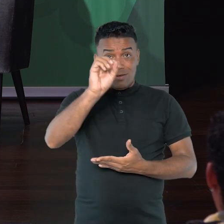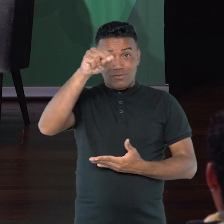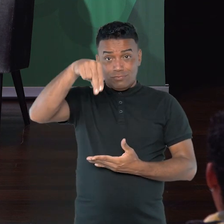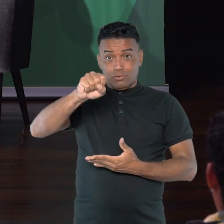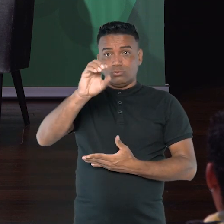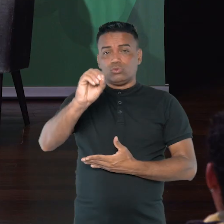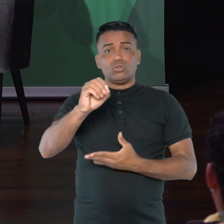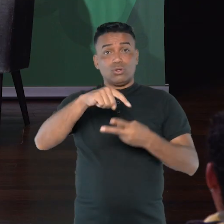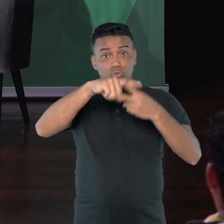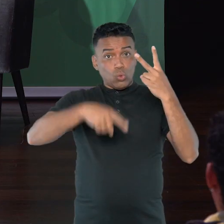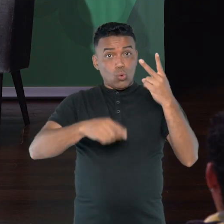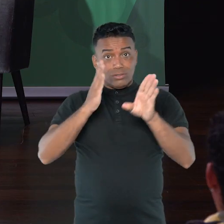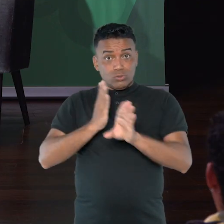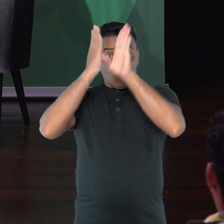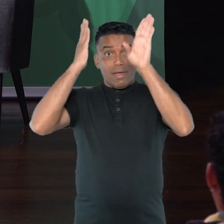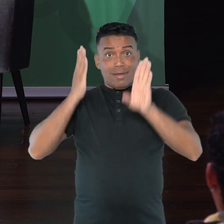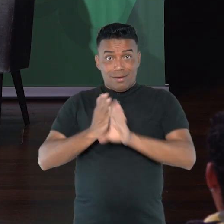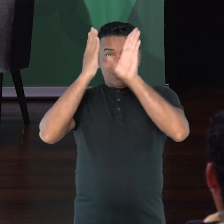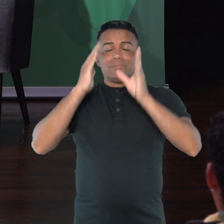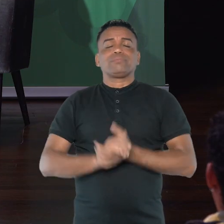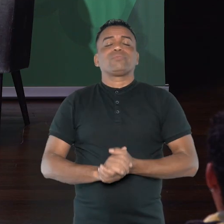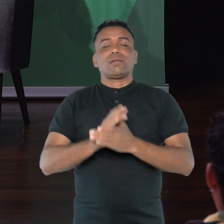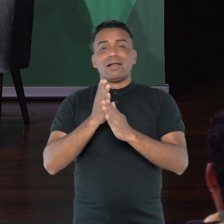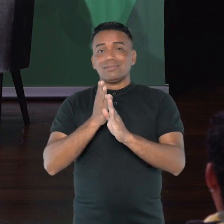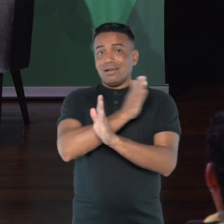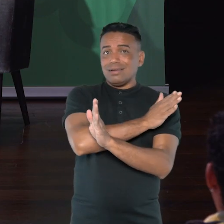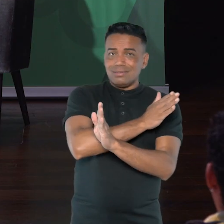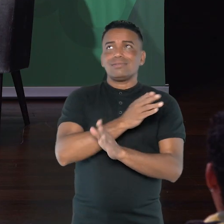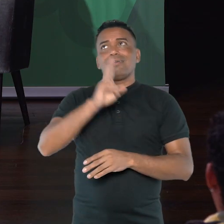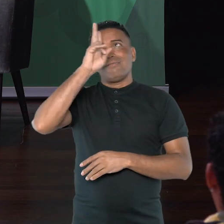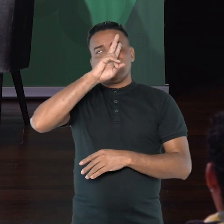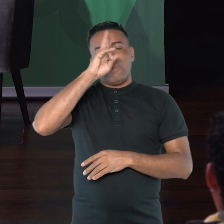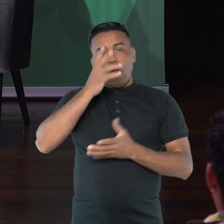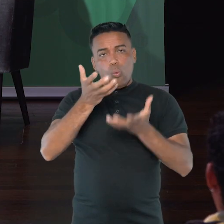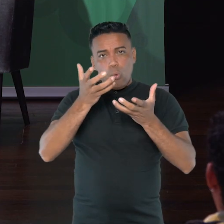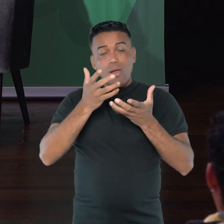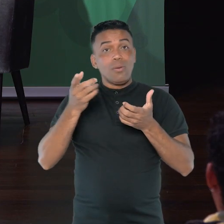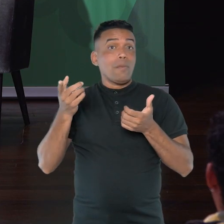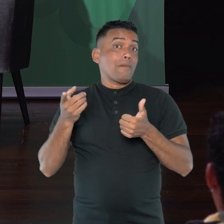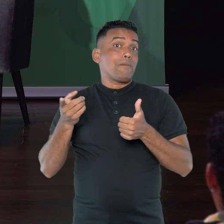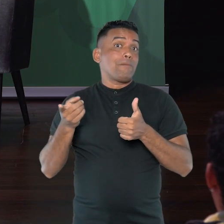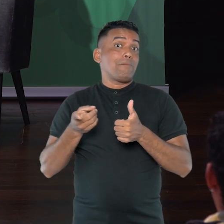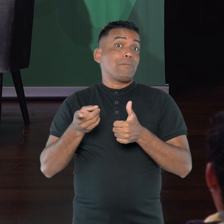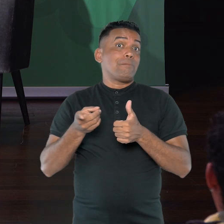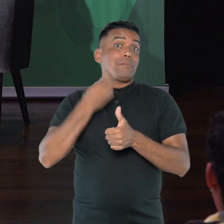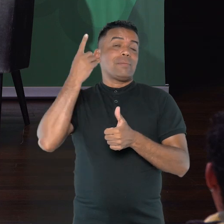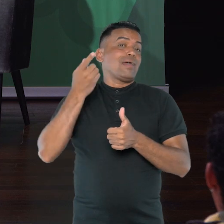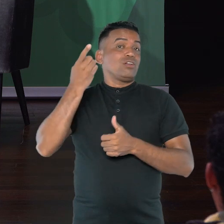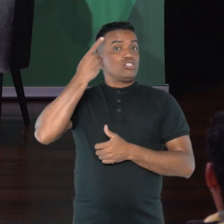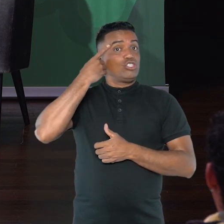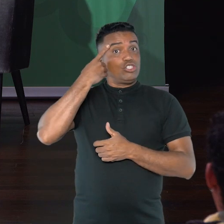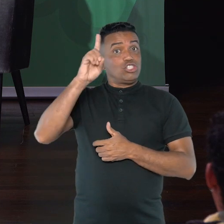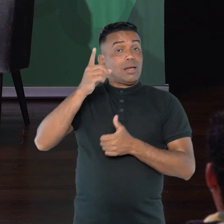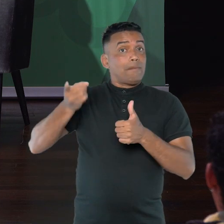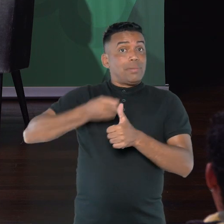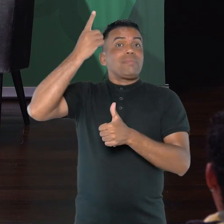duas descobertas, mas antes, eu queria lembrar que é interessante que hoje a gente está conversando no 1º de abril, nós estamos gravando esse programa e conversando com o nosso